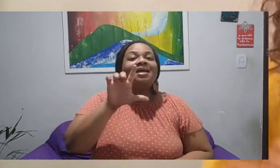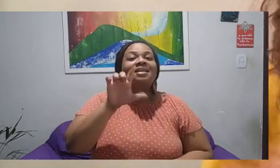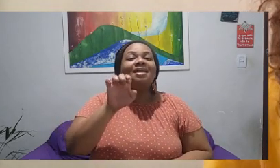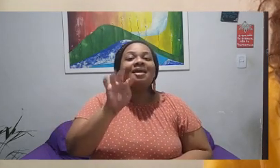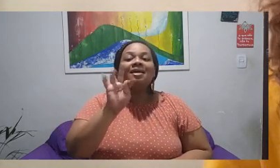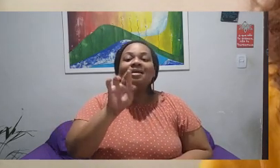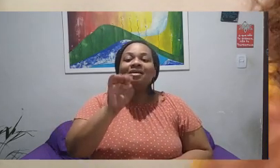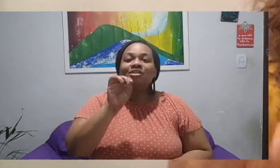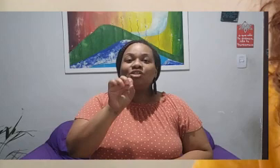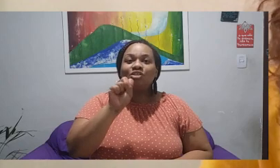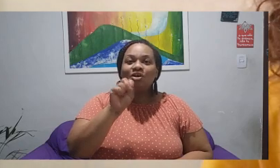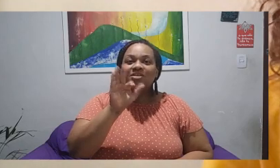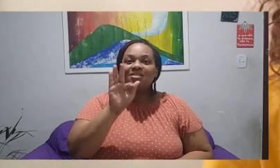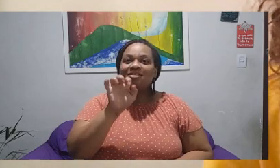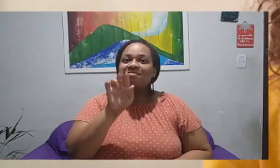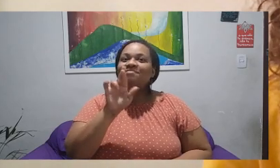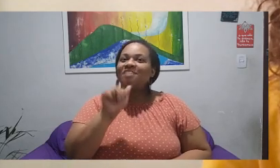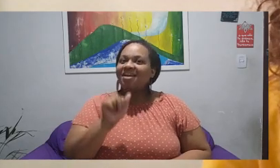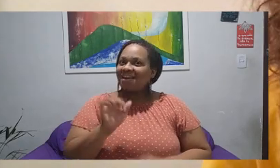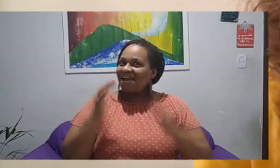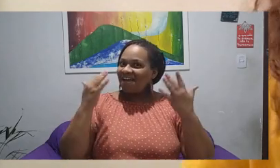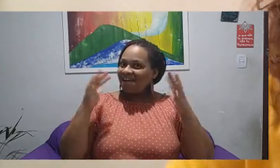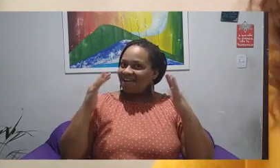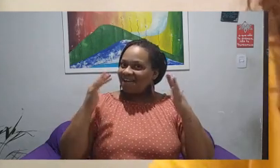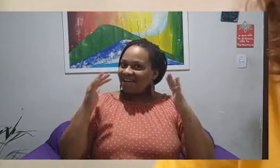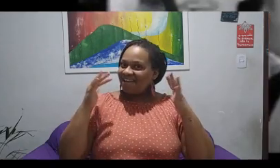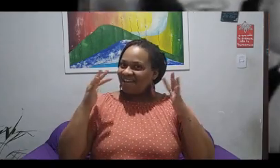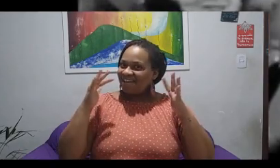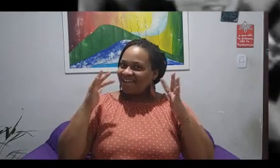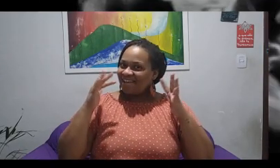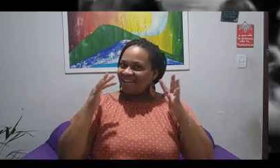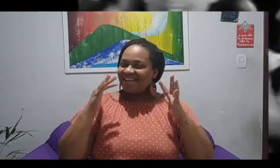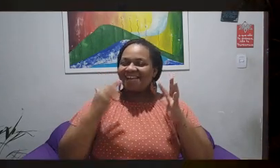Na eletrosfera, em volta do núcleo atômico. Ah, muito bem!